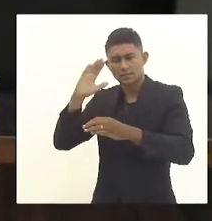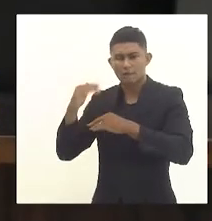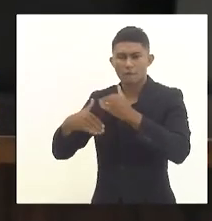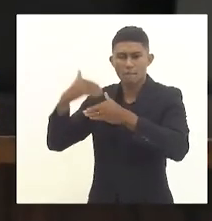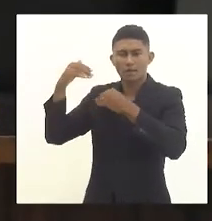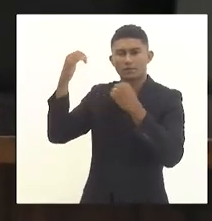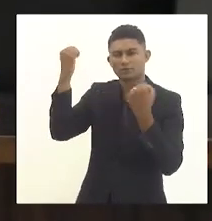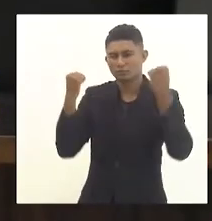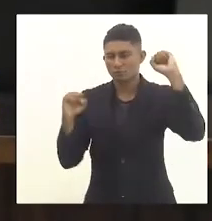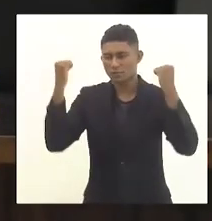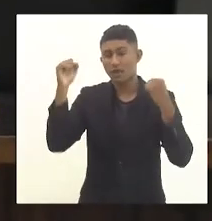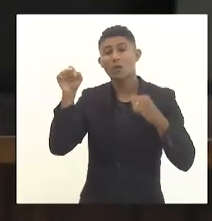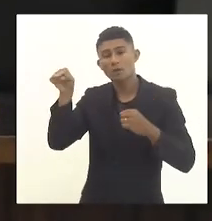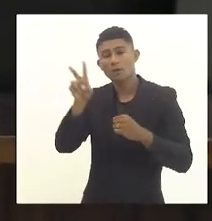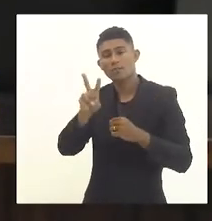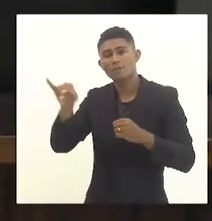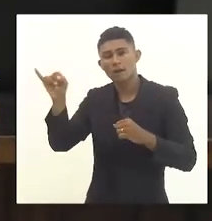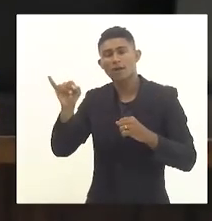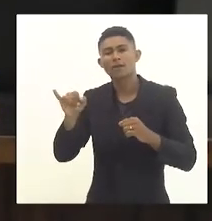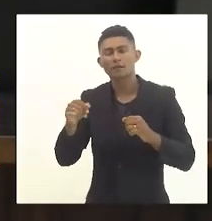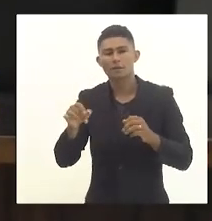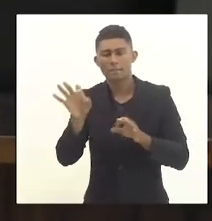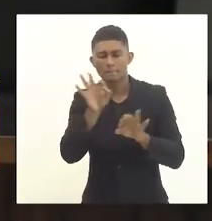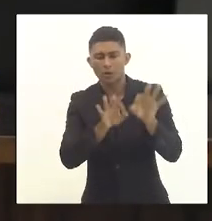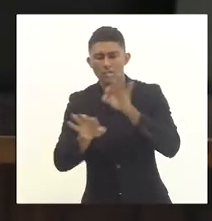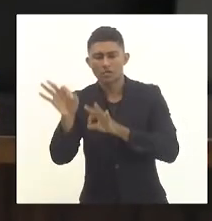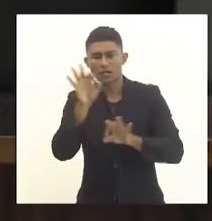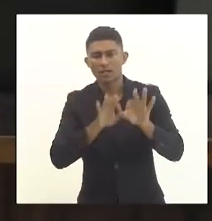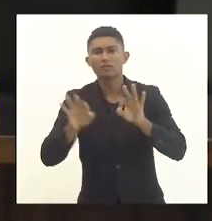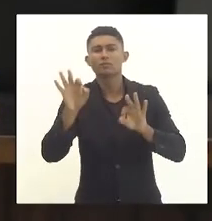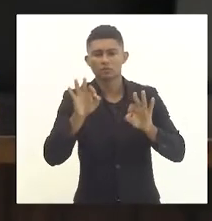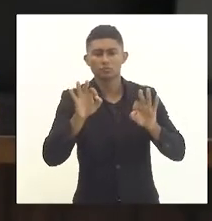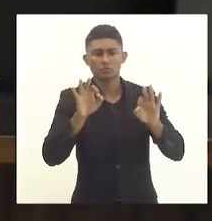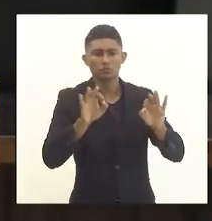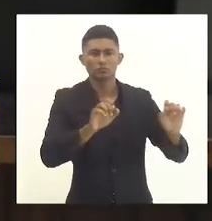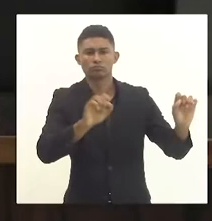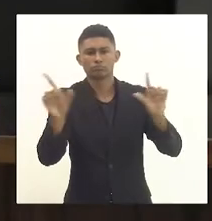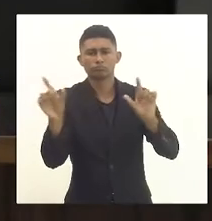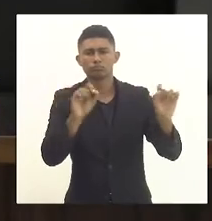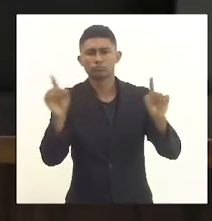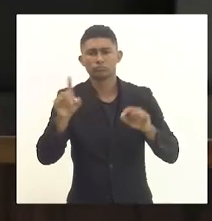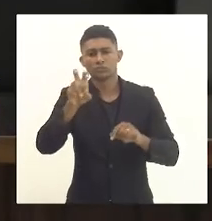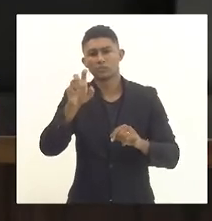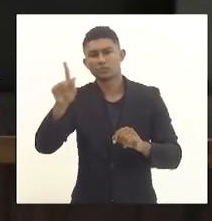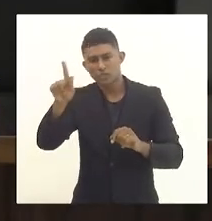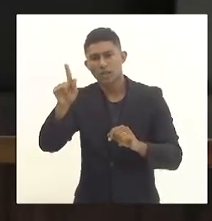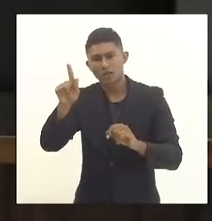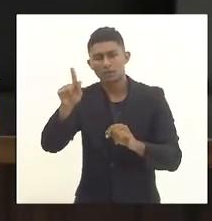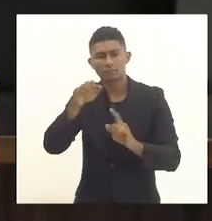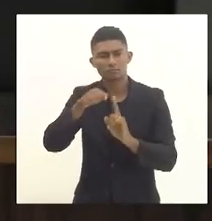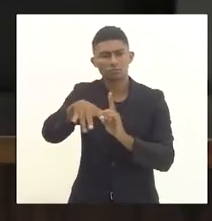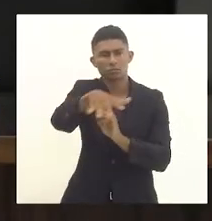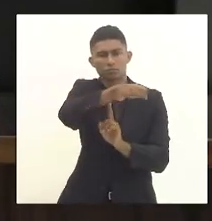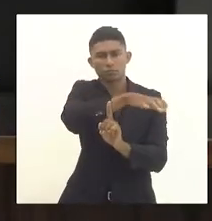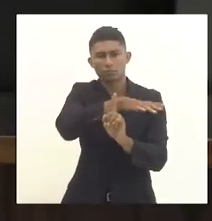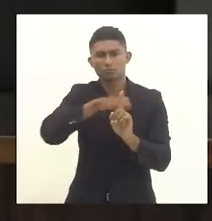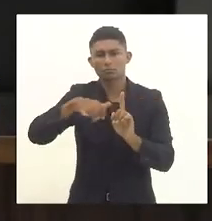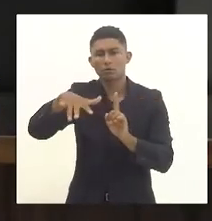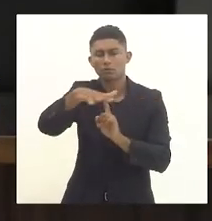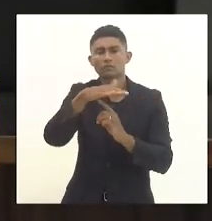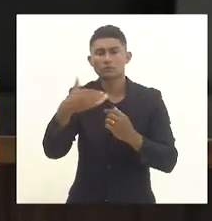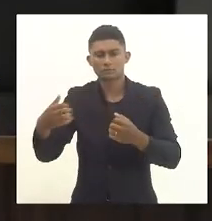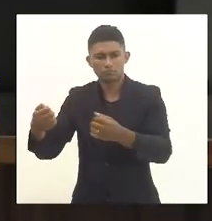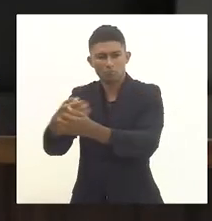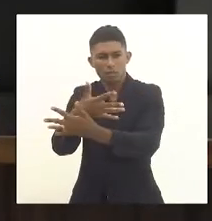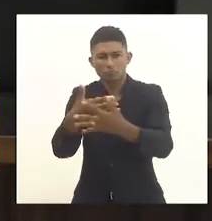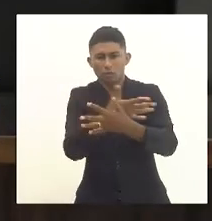que fará uma apresentação do projeto Conecta 5G, que tem por objetivo permitir aos municípios o acesso rápido e facilitado